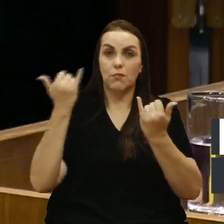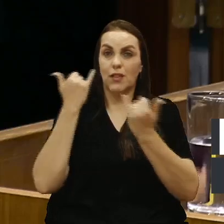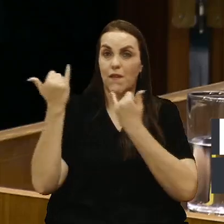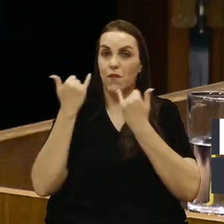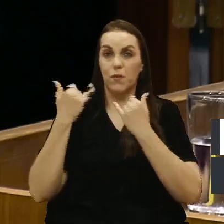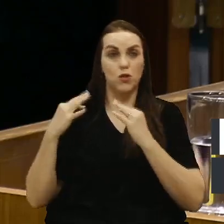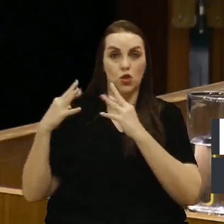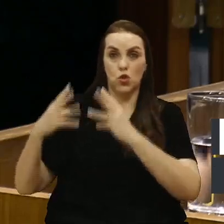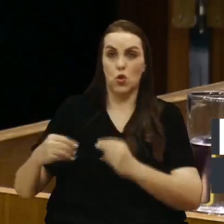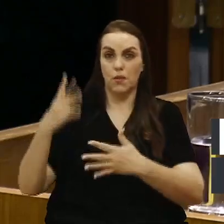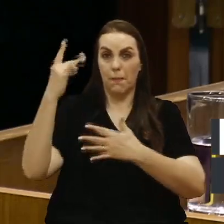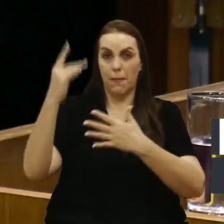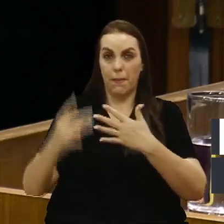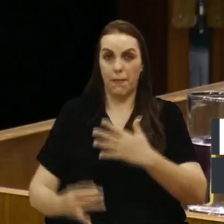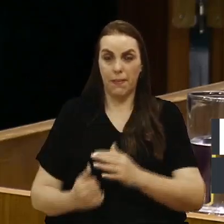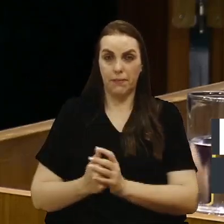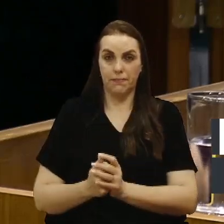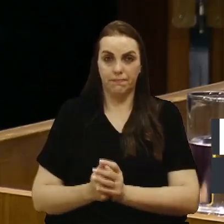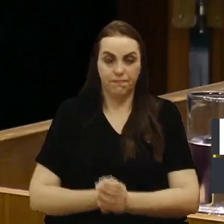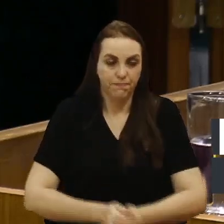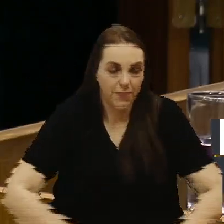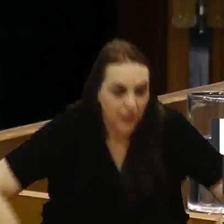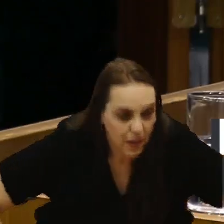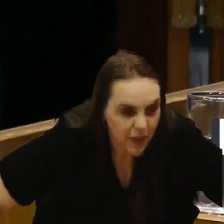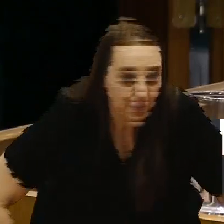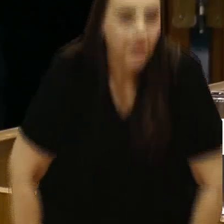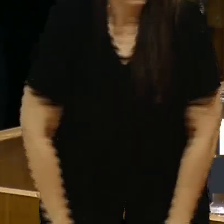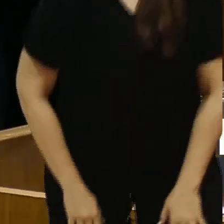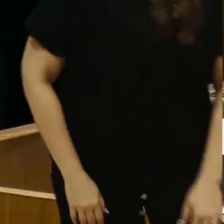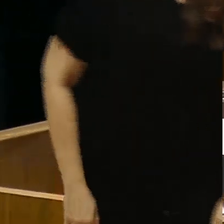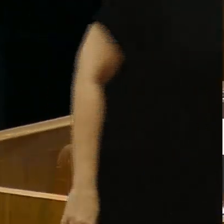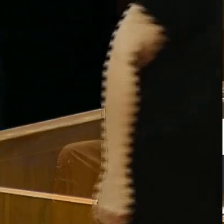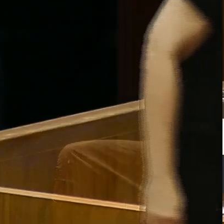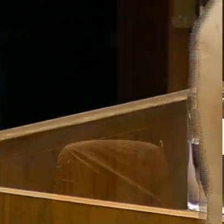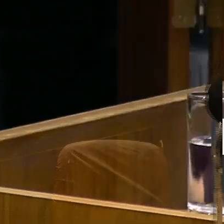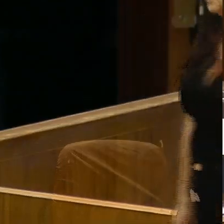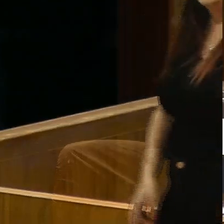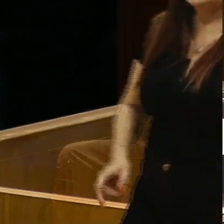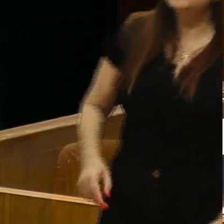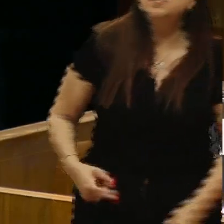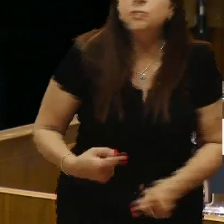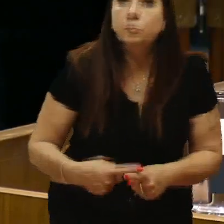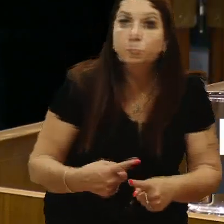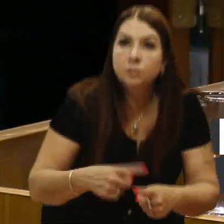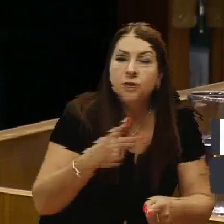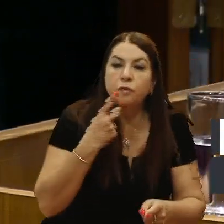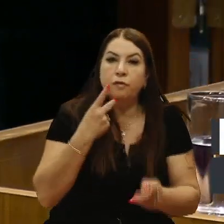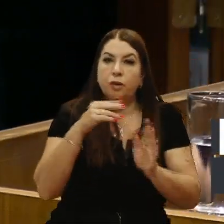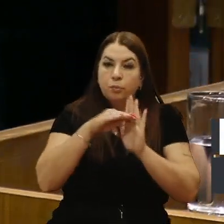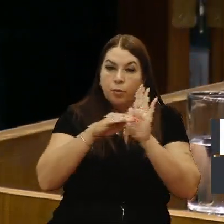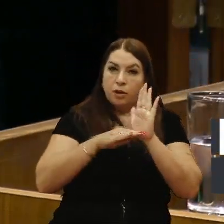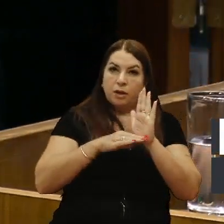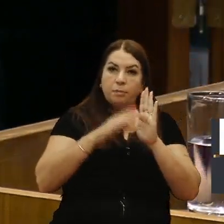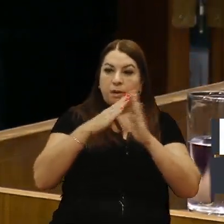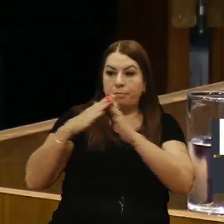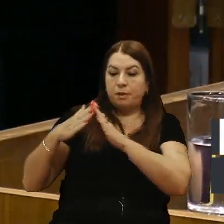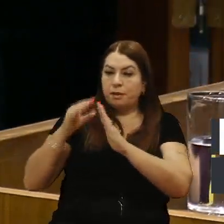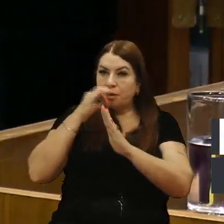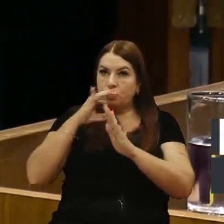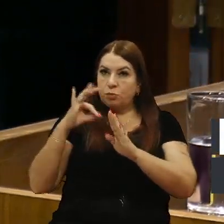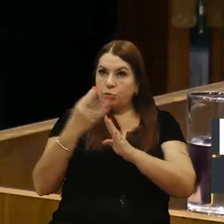informações. Por que eu falo do programa Habita Caxias como um todo? Porque eu verifiquei lá